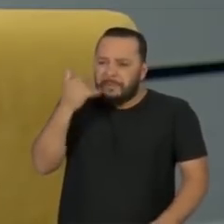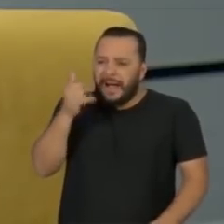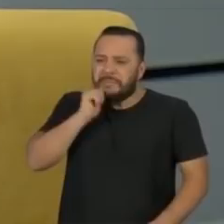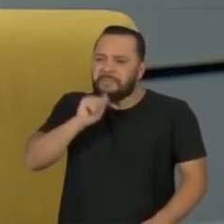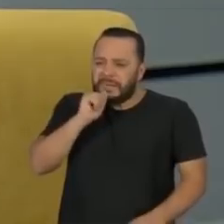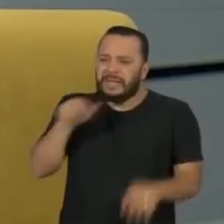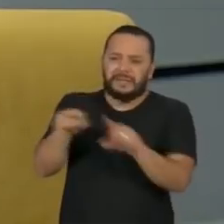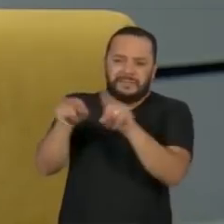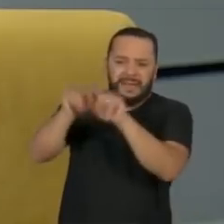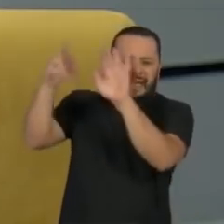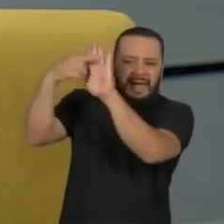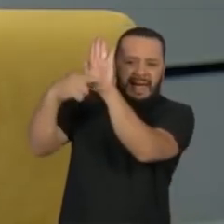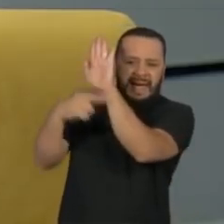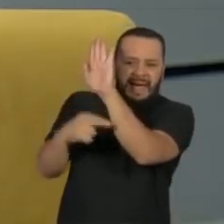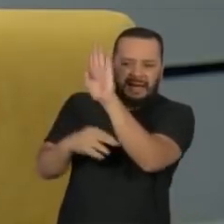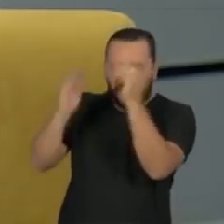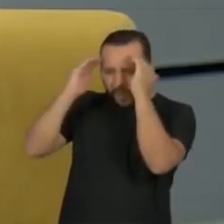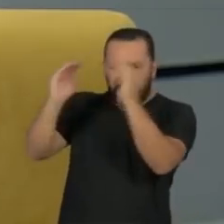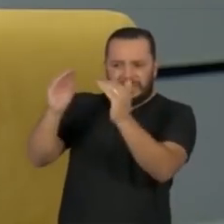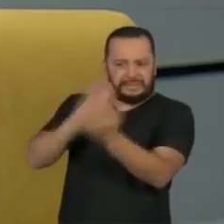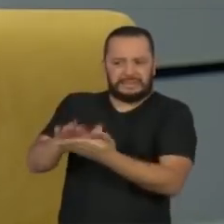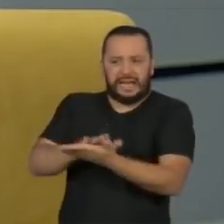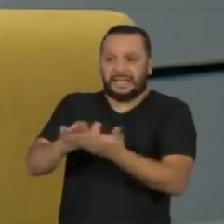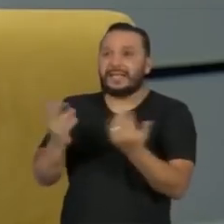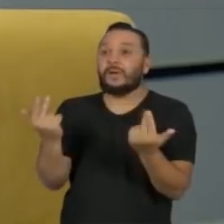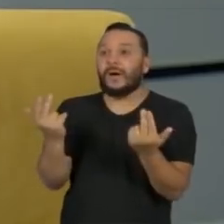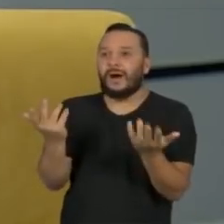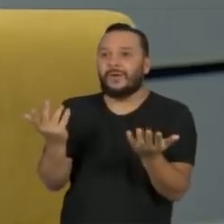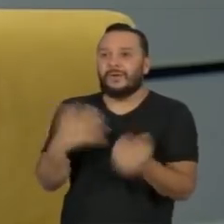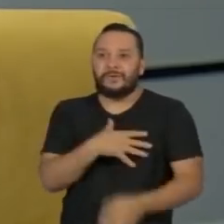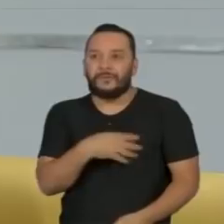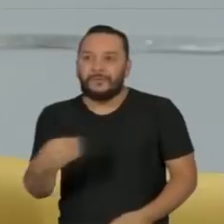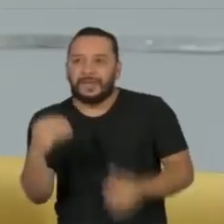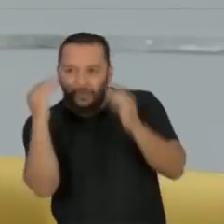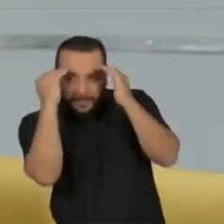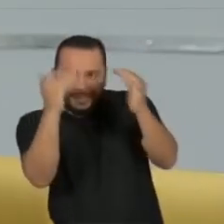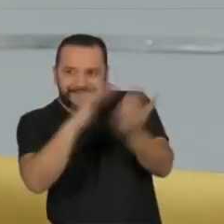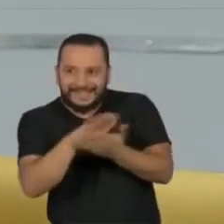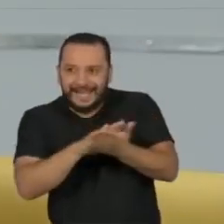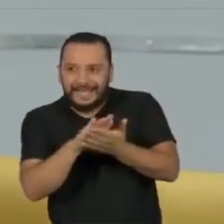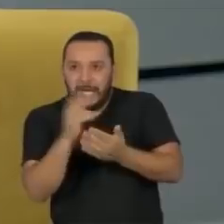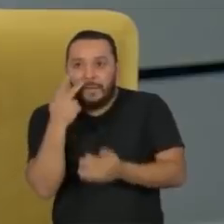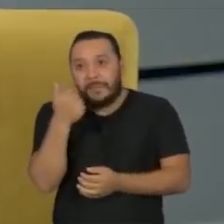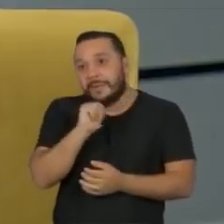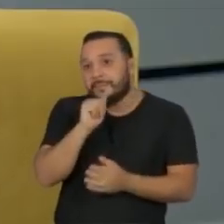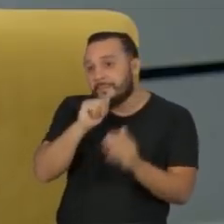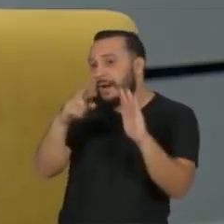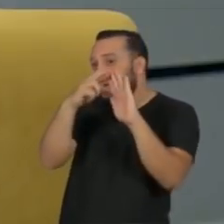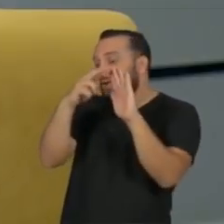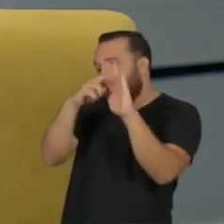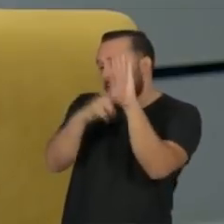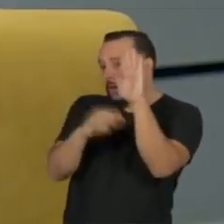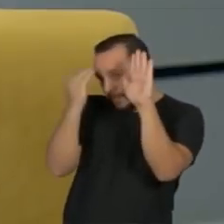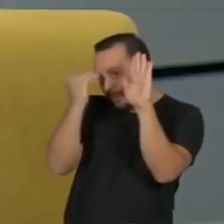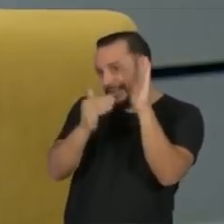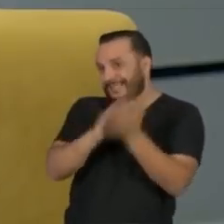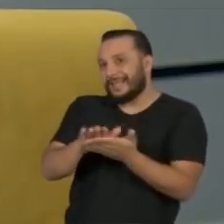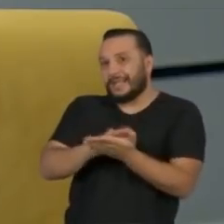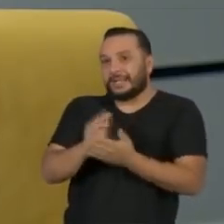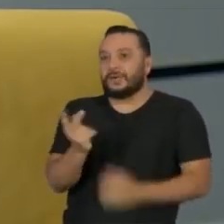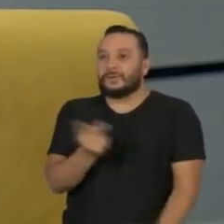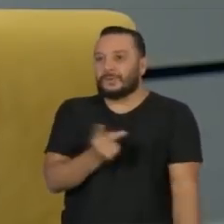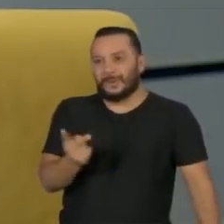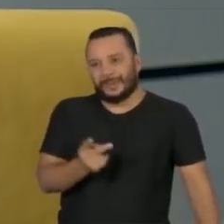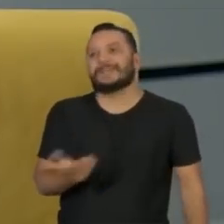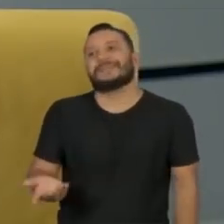você faz. E os pais, ele nunca cumpre, ou então ele pega uma desculpa de que agora nesse momento não dá. Então a gente tem